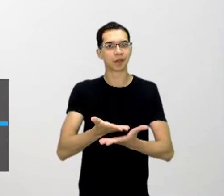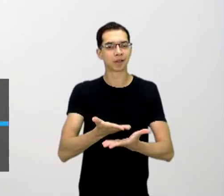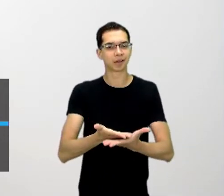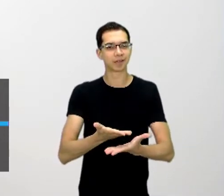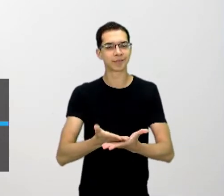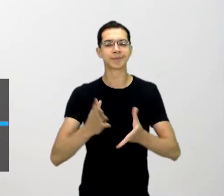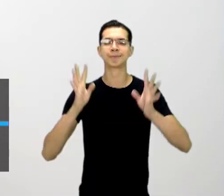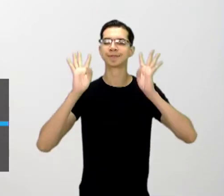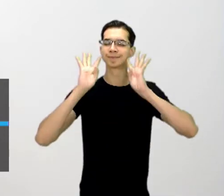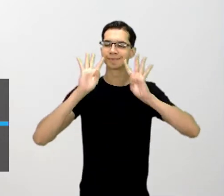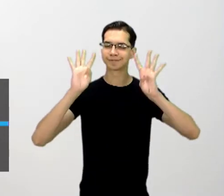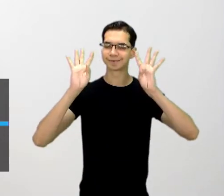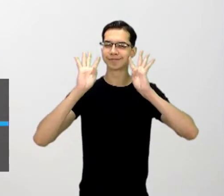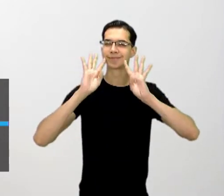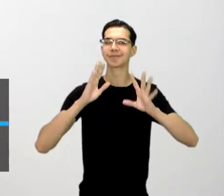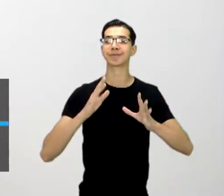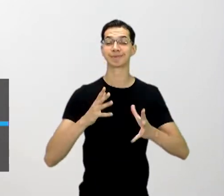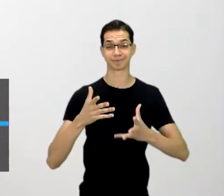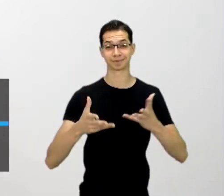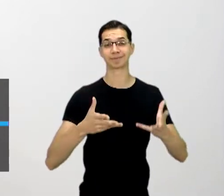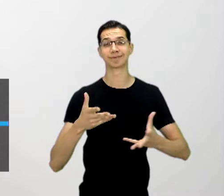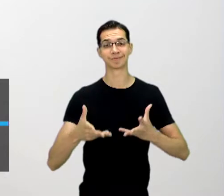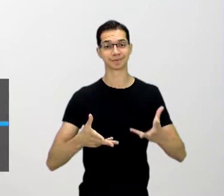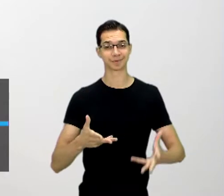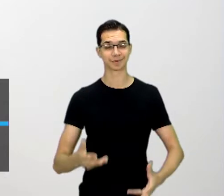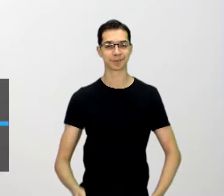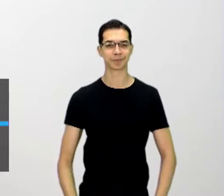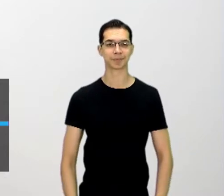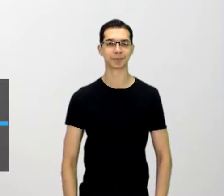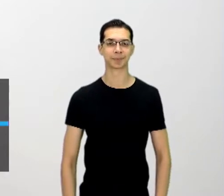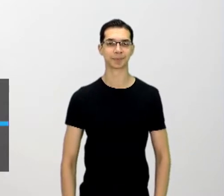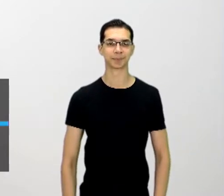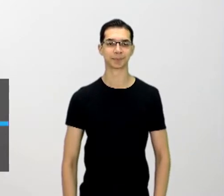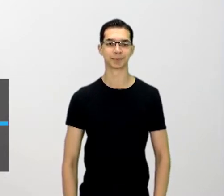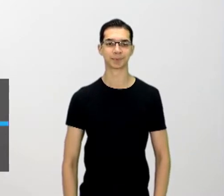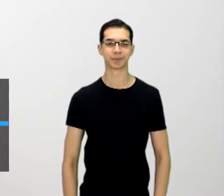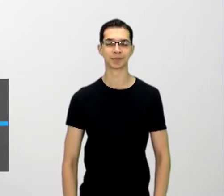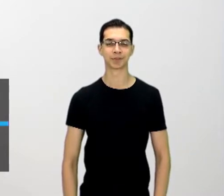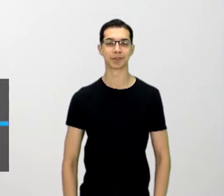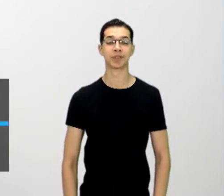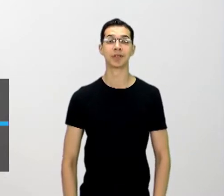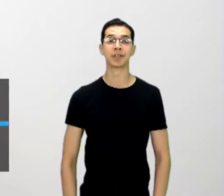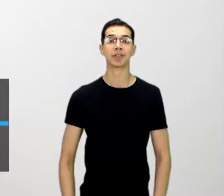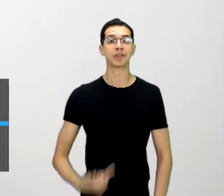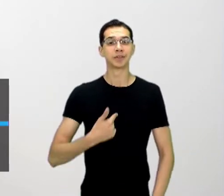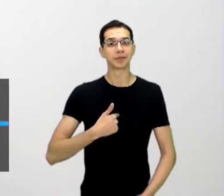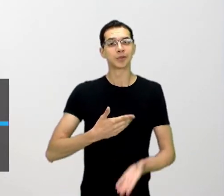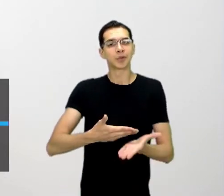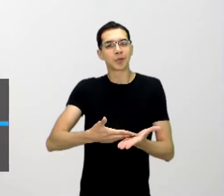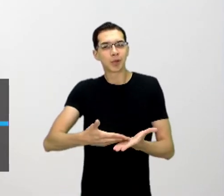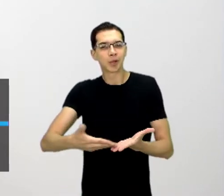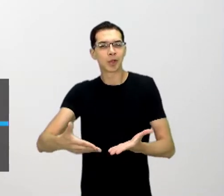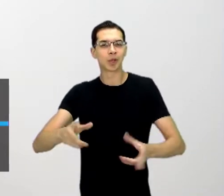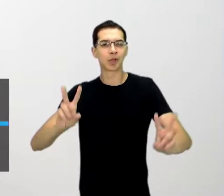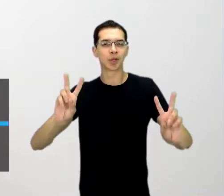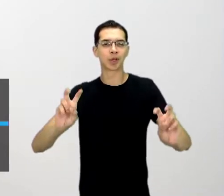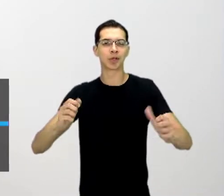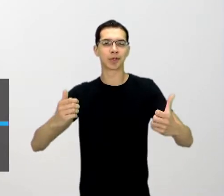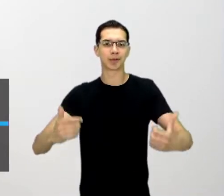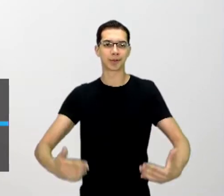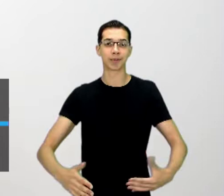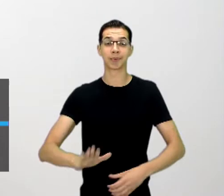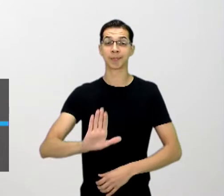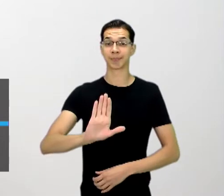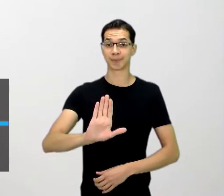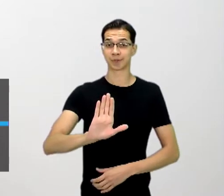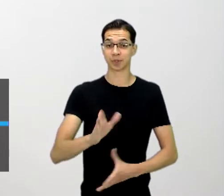pessoal de Libras aí participando com a gente. E também, né, antes da gente começar o nosso assunto mesmo, né, da nossa aula